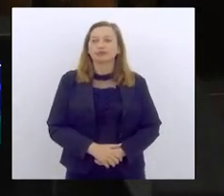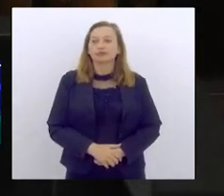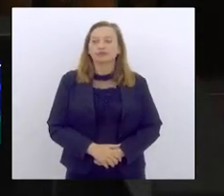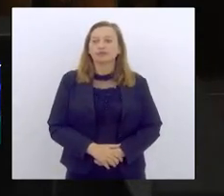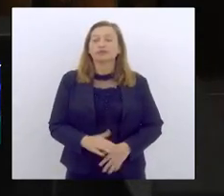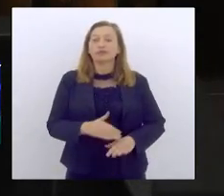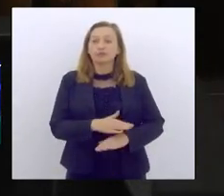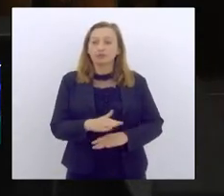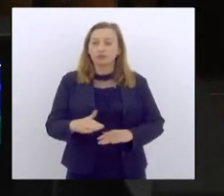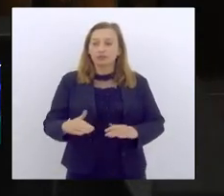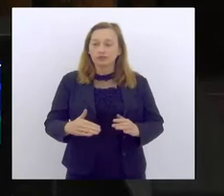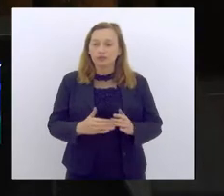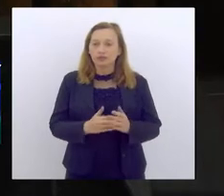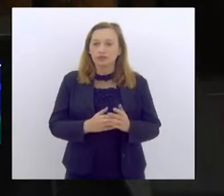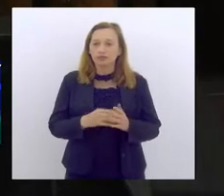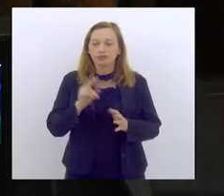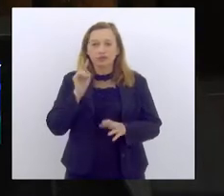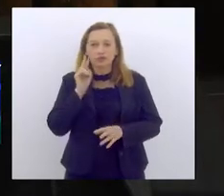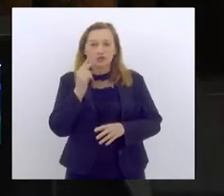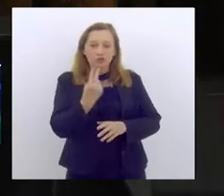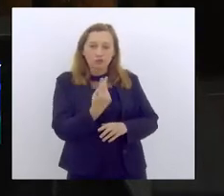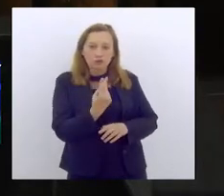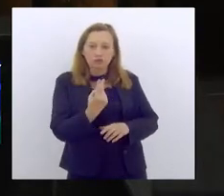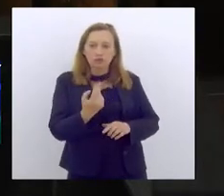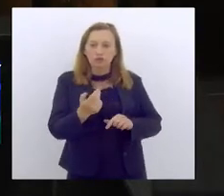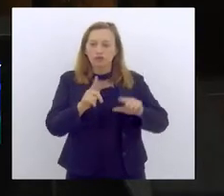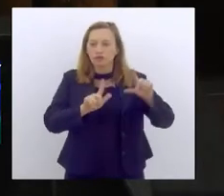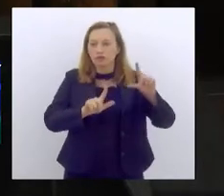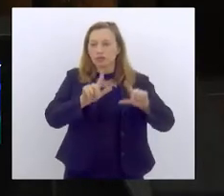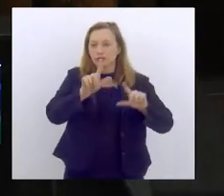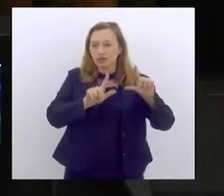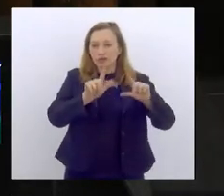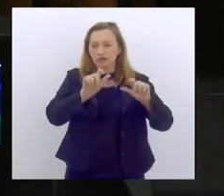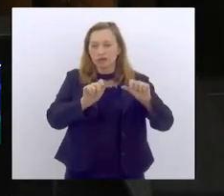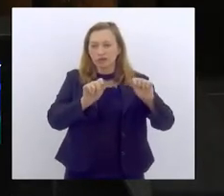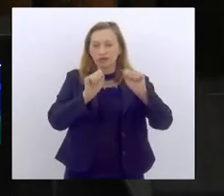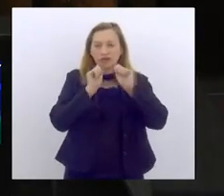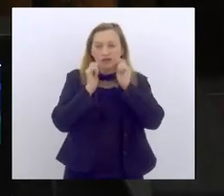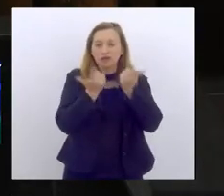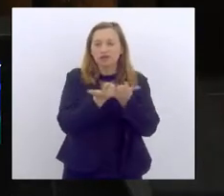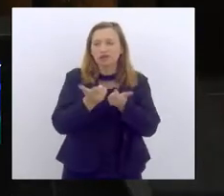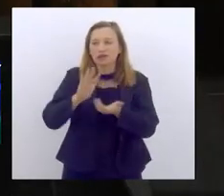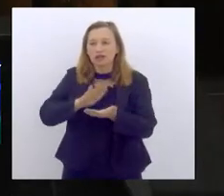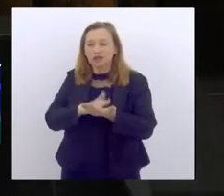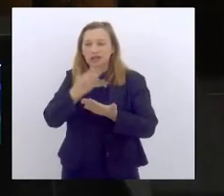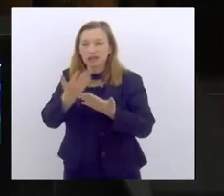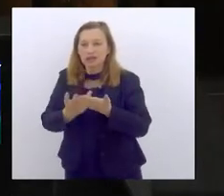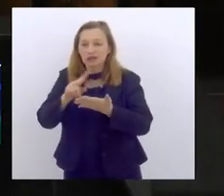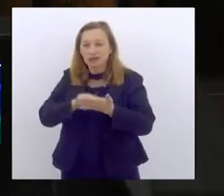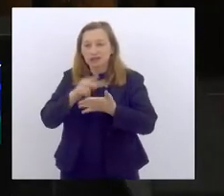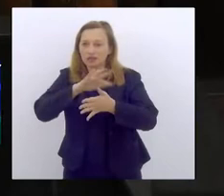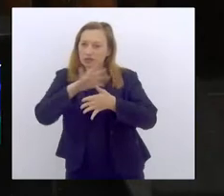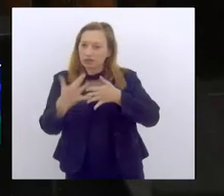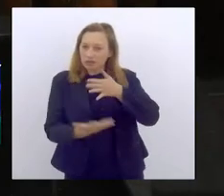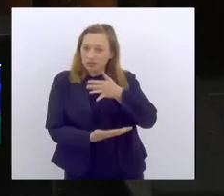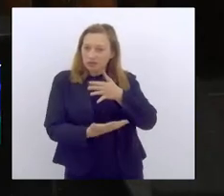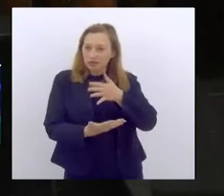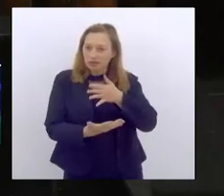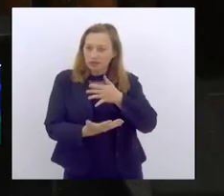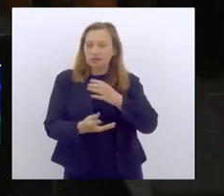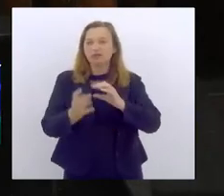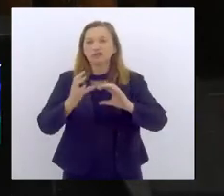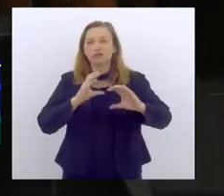senhoras e senhores telespectadores senhora intérprete da linguagem de